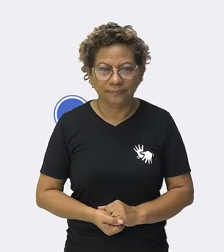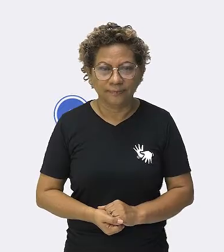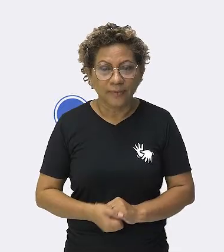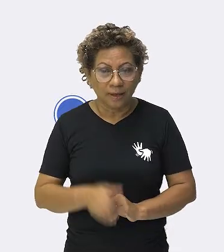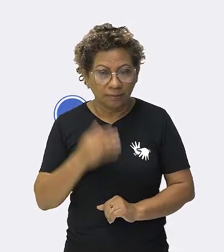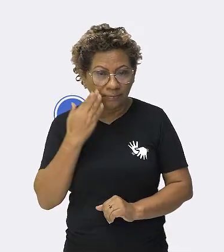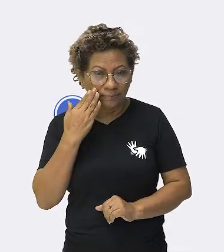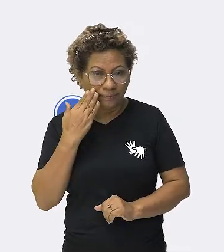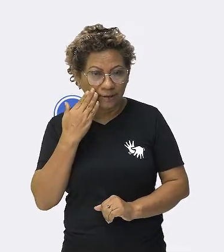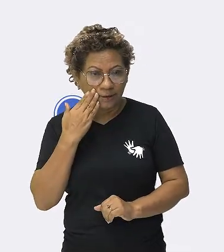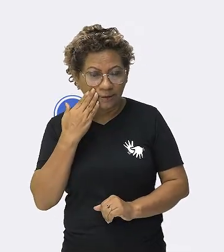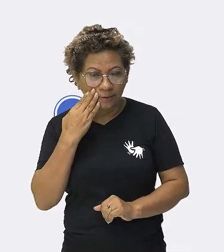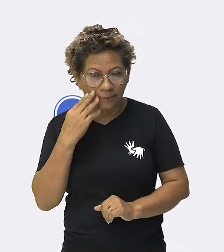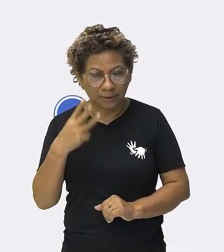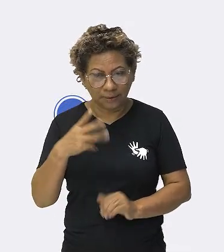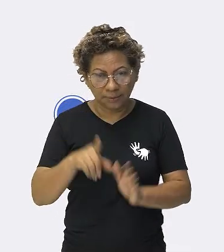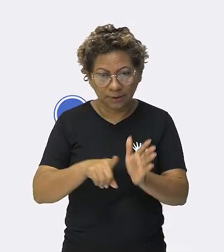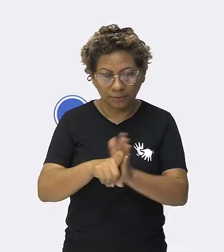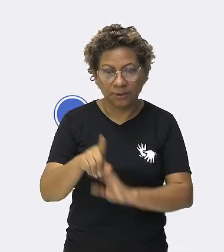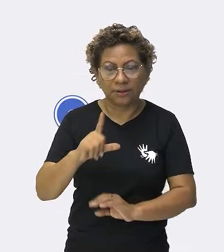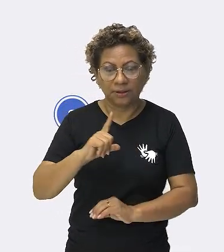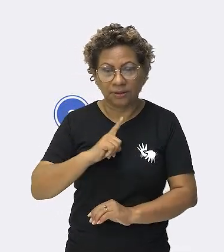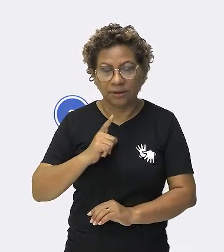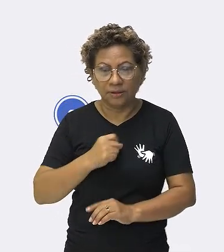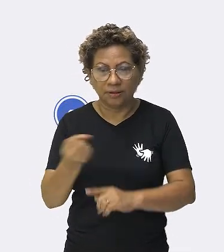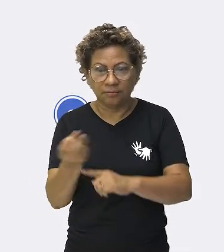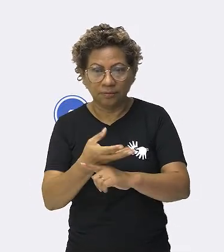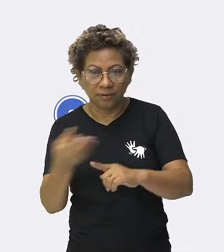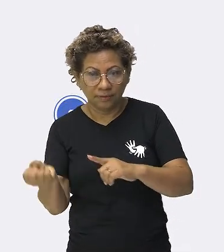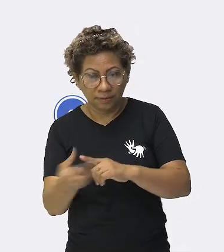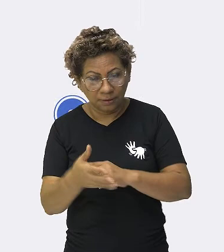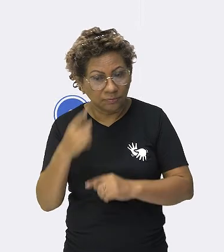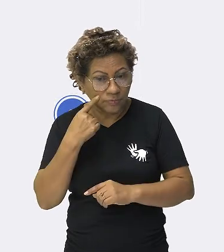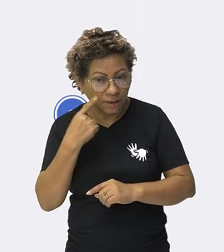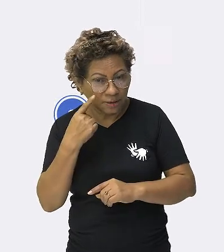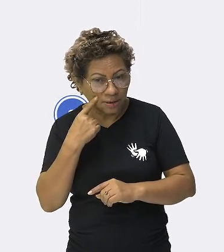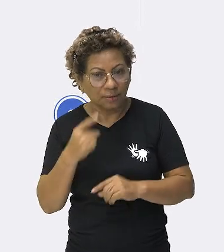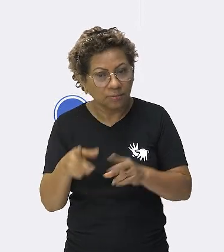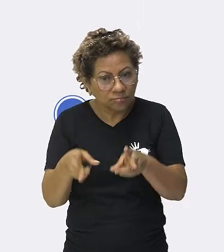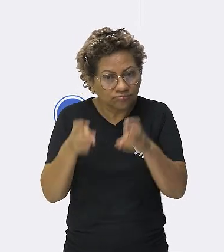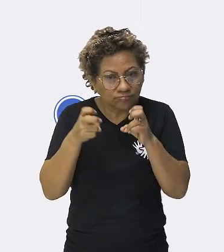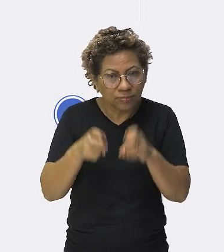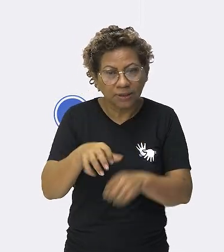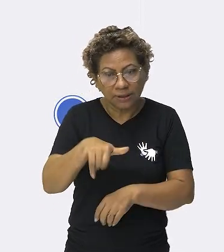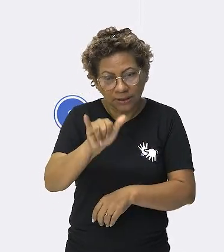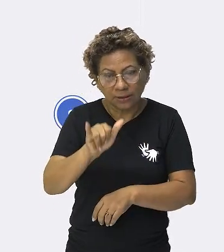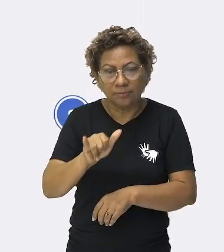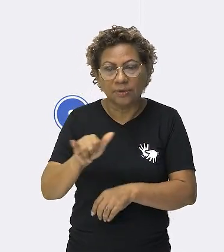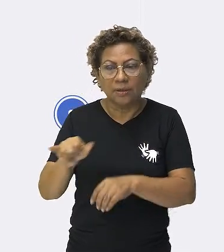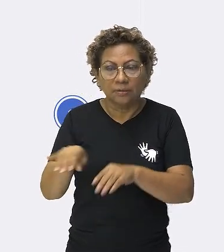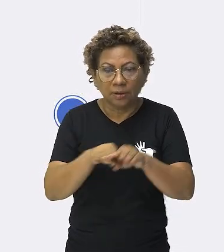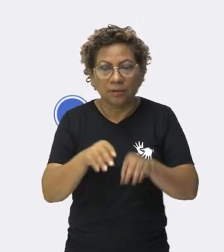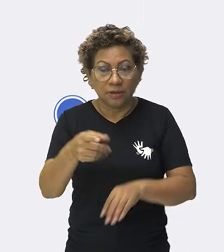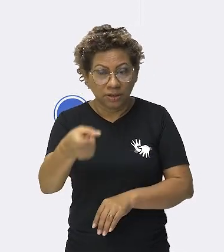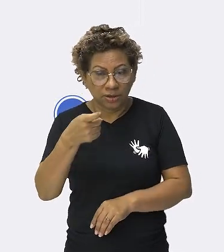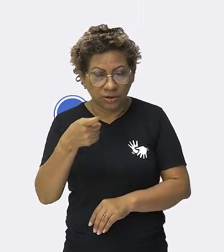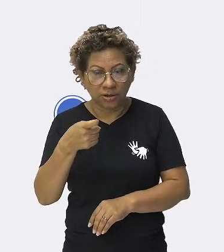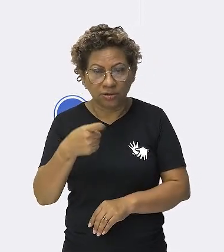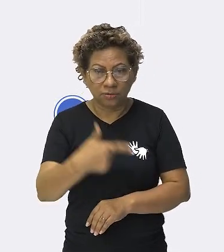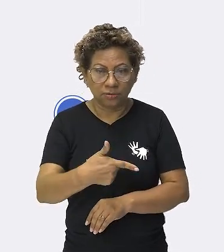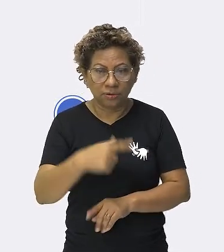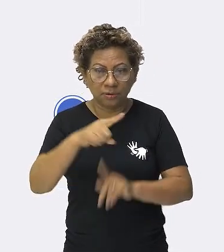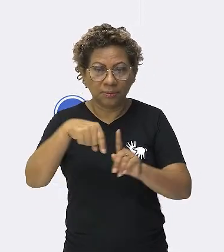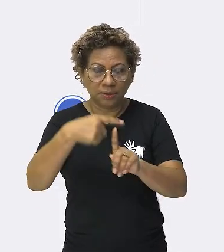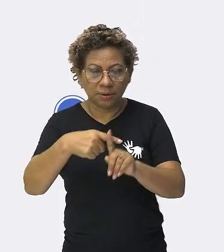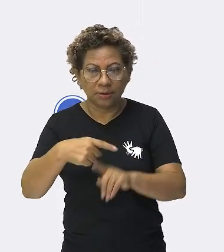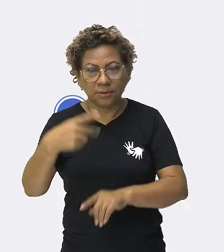Questão de número 3, nós já temos uma fração aí na função. O zero da função é y igual a x